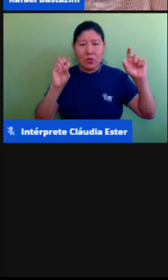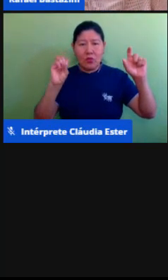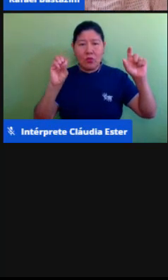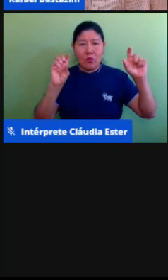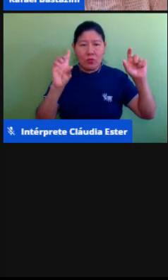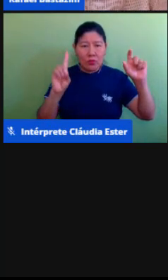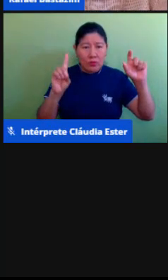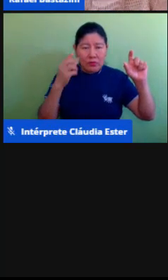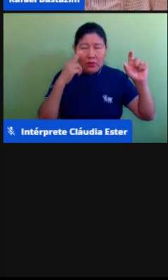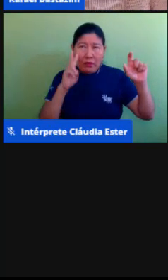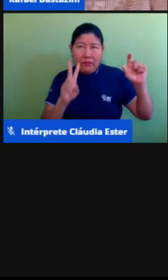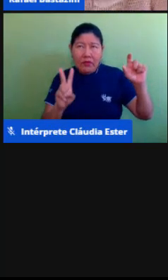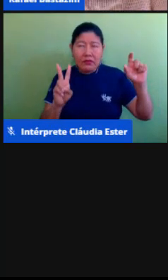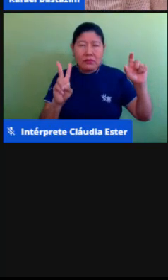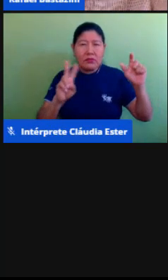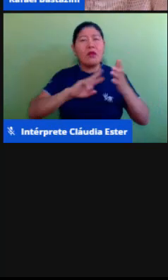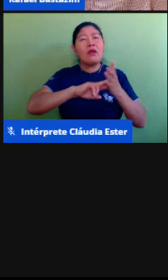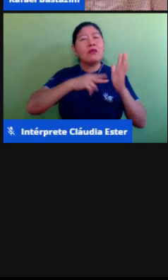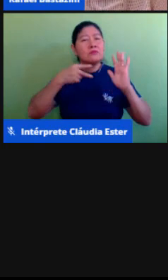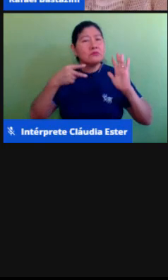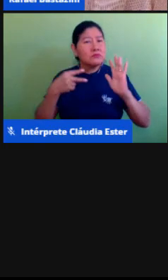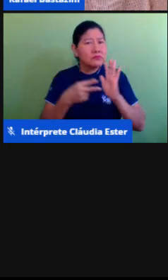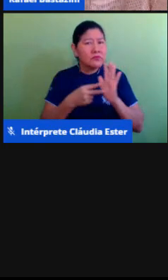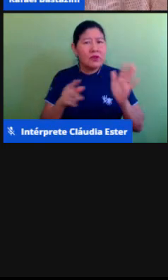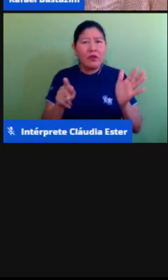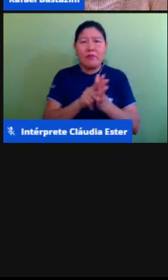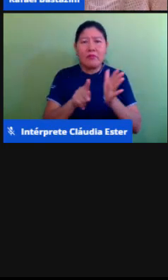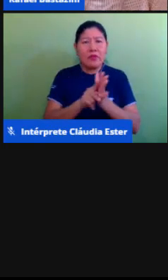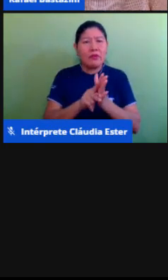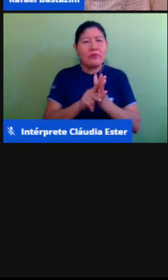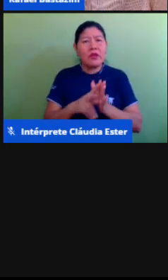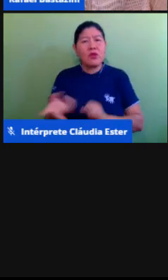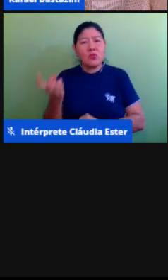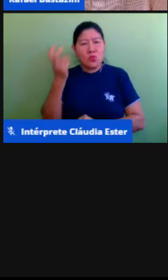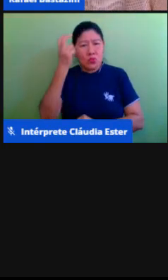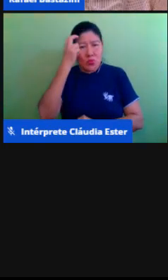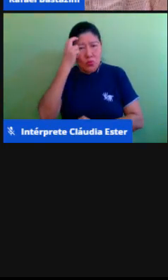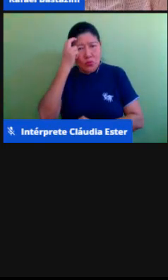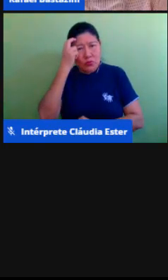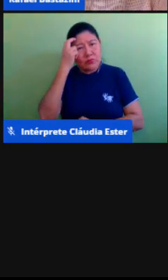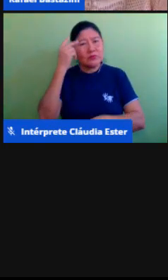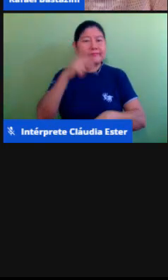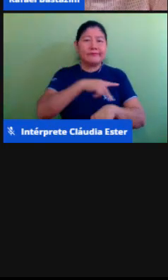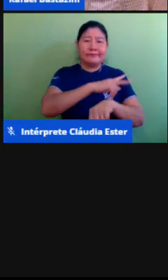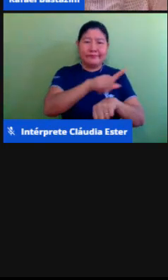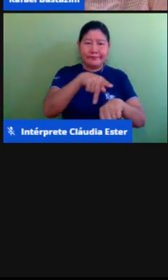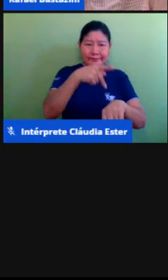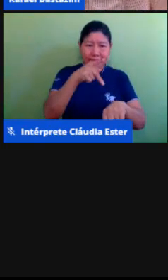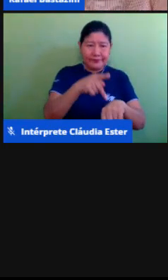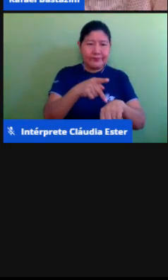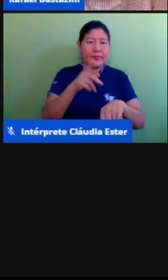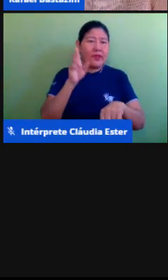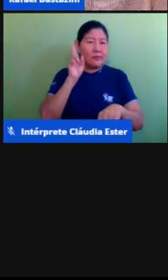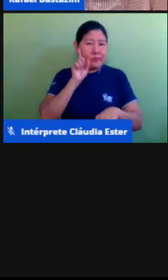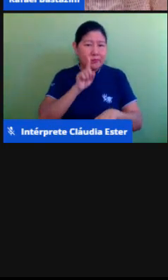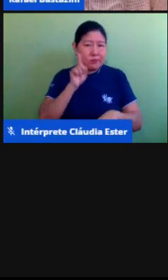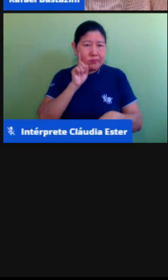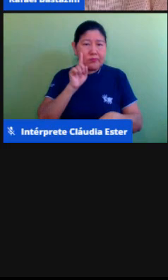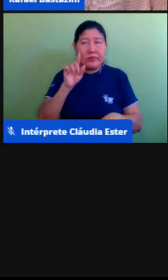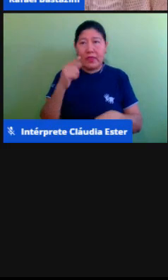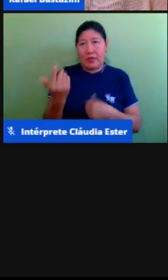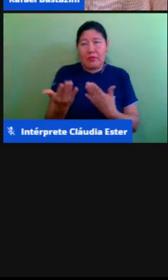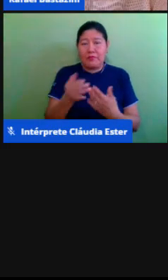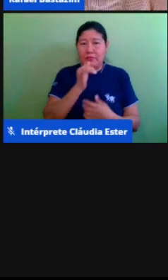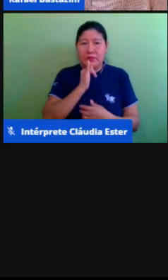vista simbólico da influência cultural nos Estados Unidos. Não quer dizer, por exemplo, que se outro professor ou outra